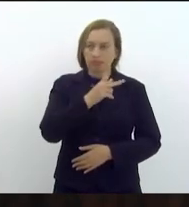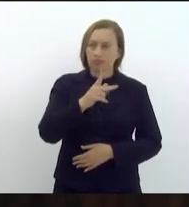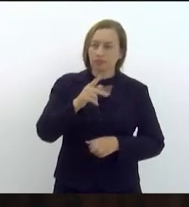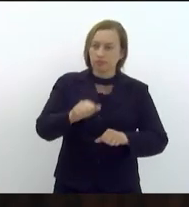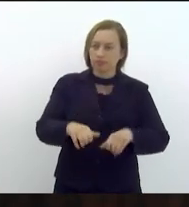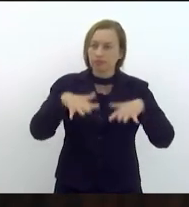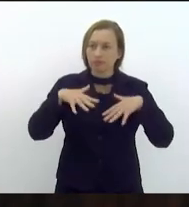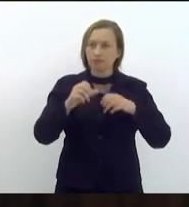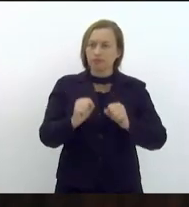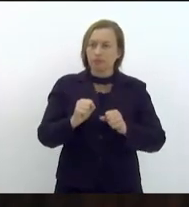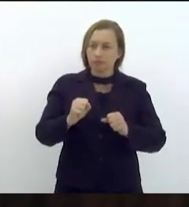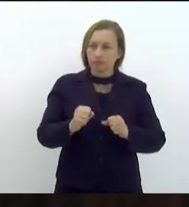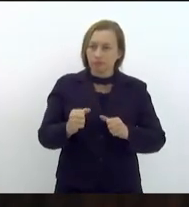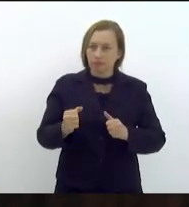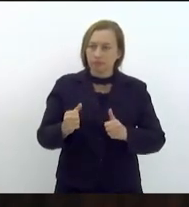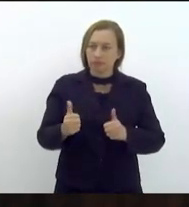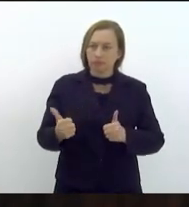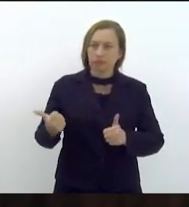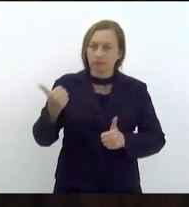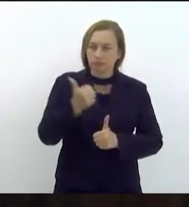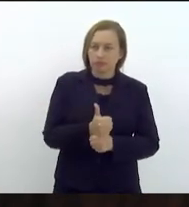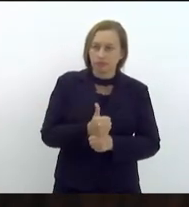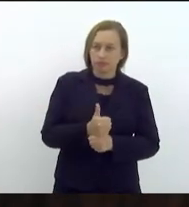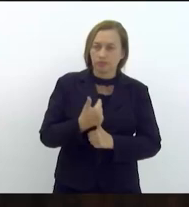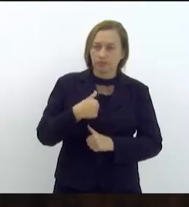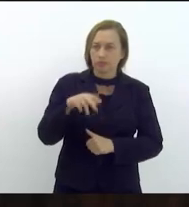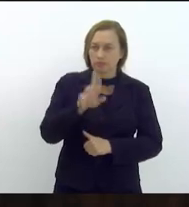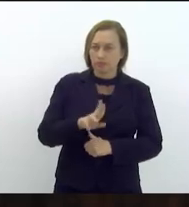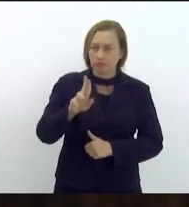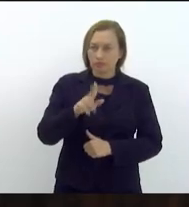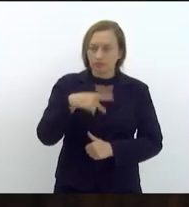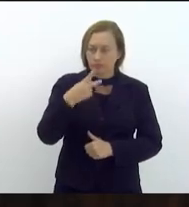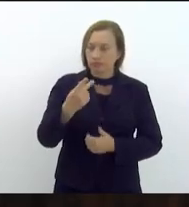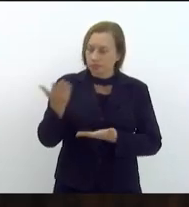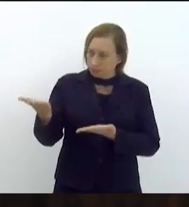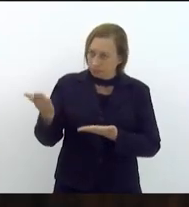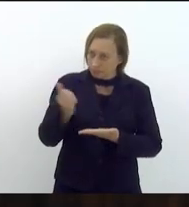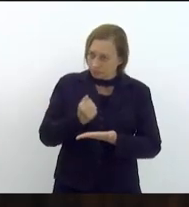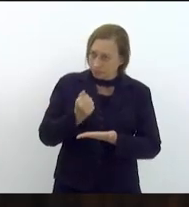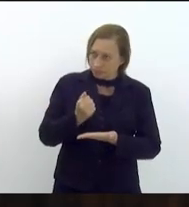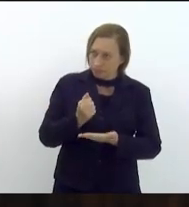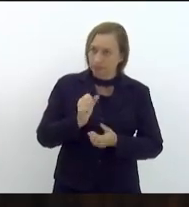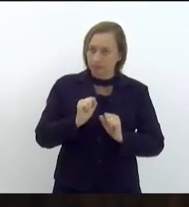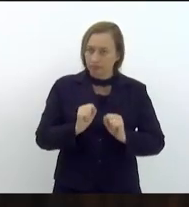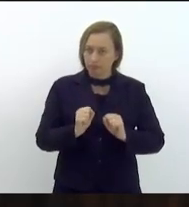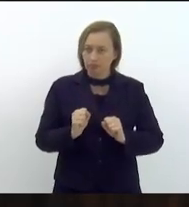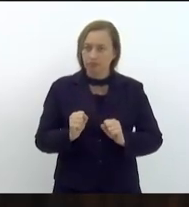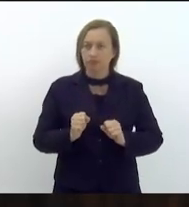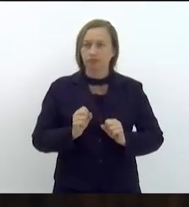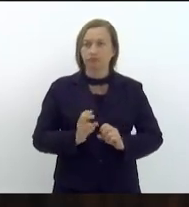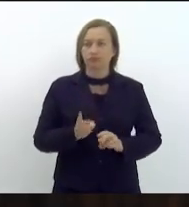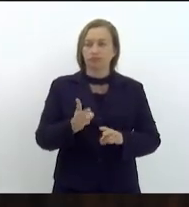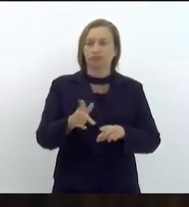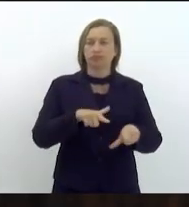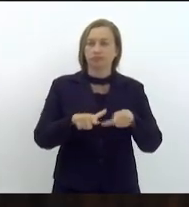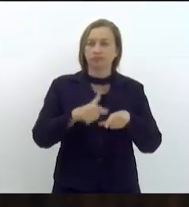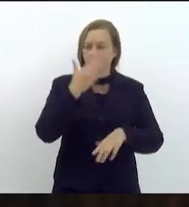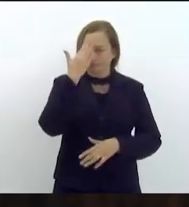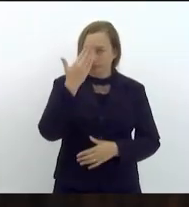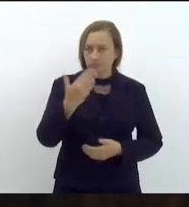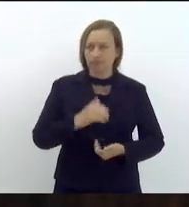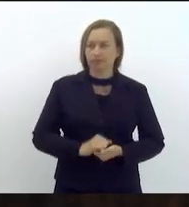possa presidir a exceção para que eu faço uso da palavra Deputado Thiago Rangel vossa excelência pode conduzir os trabalhos Muito